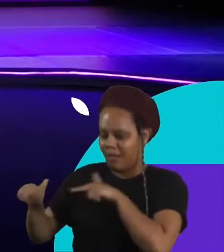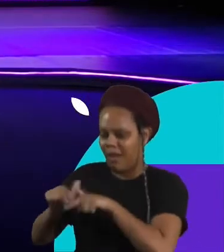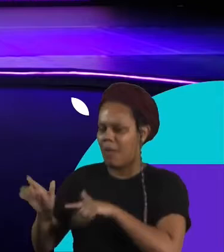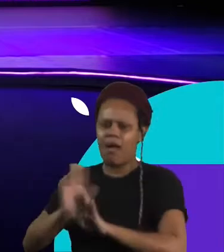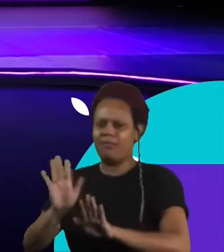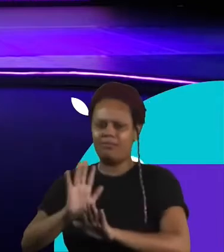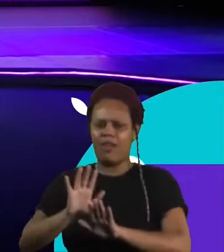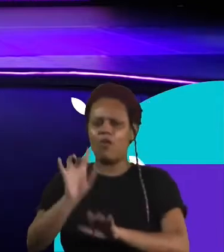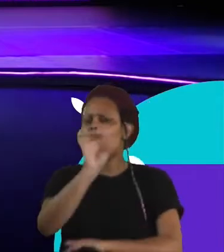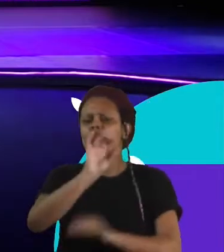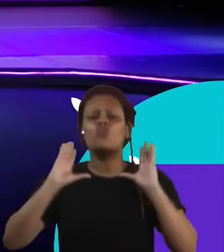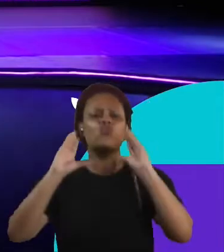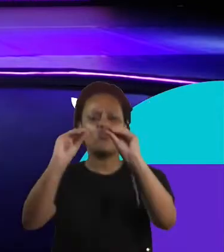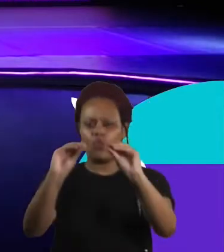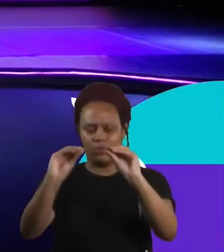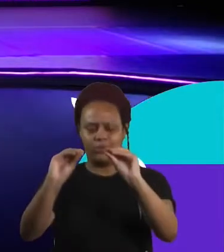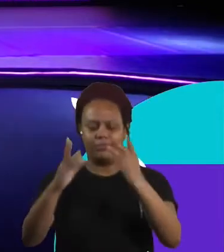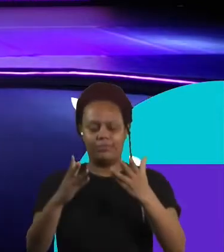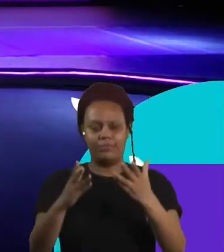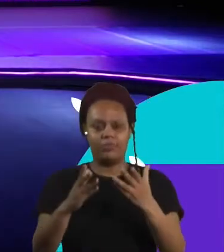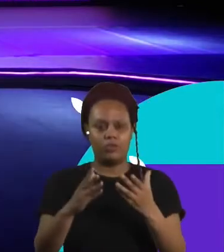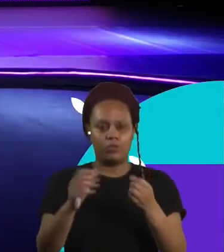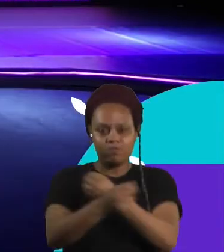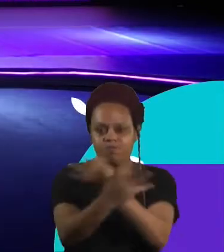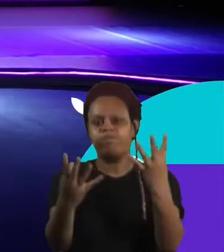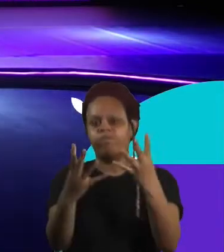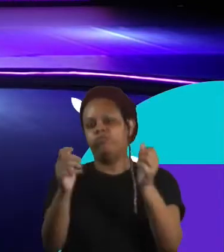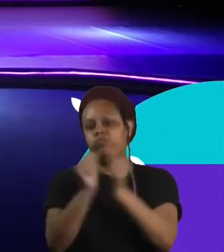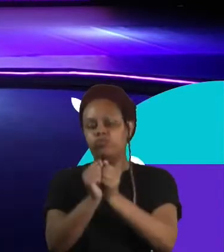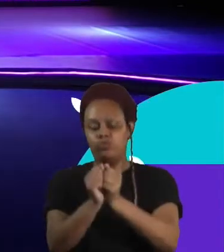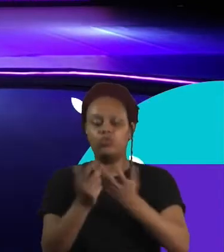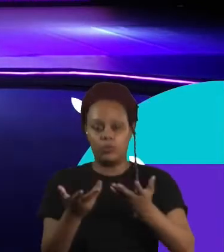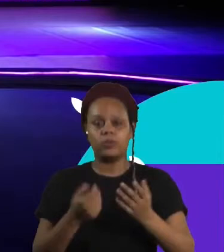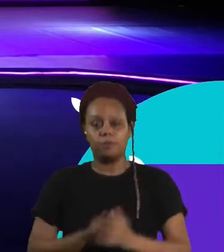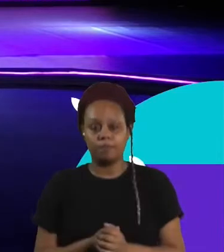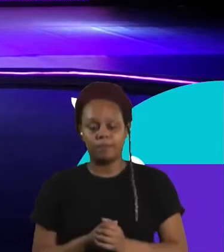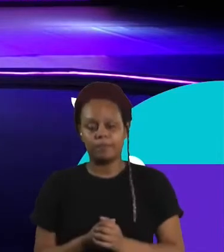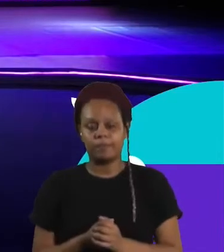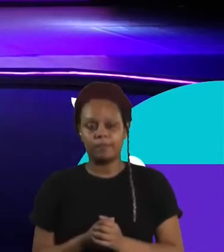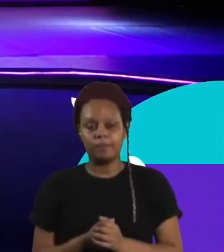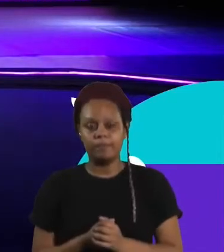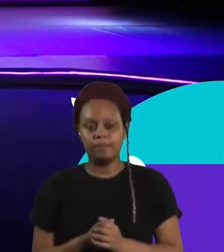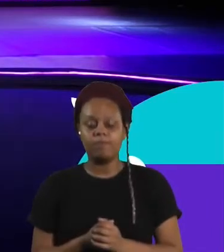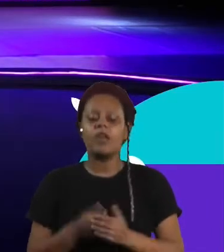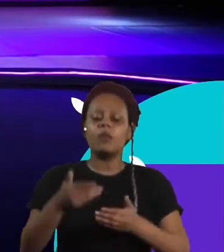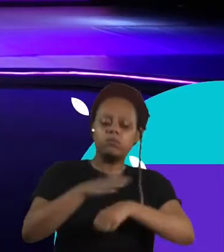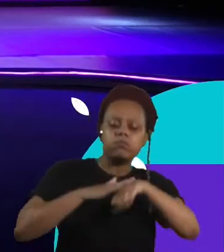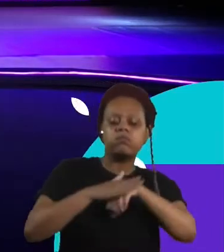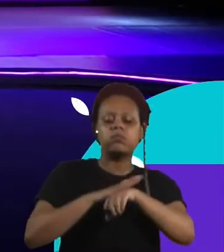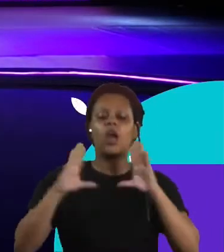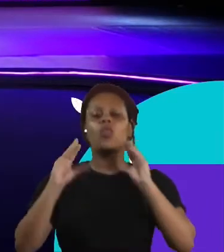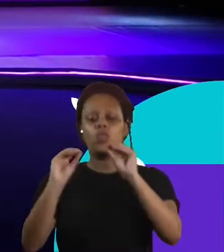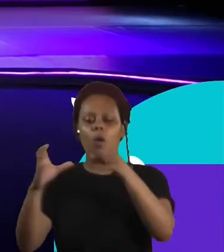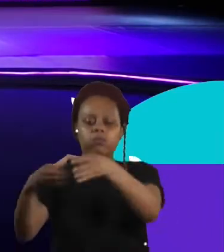assistindo, para cada um de vocês que está em volta. E por isso essa grande aliança, essa grande coalizão, para conversar com todos os públicos. E aí nós